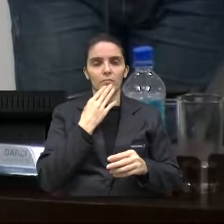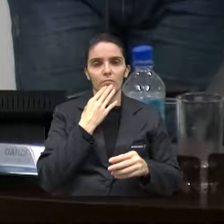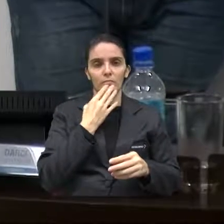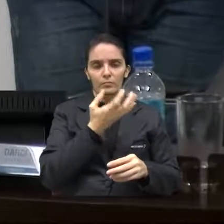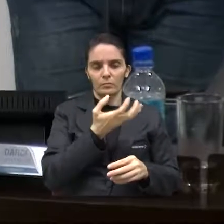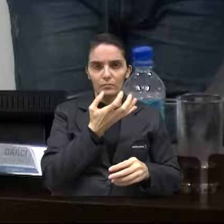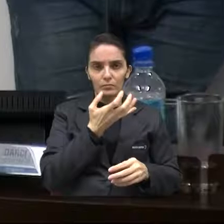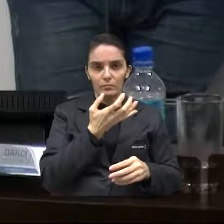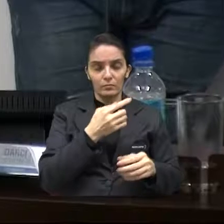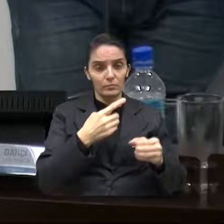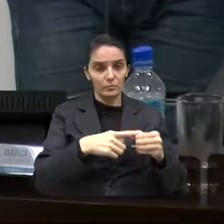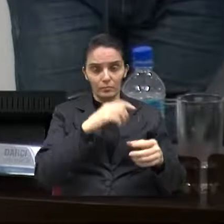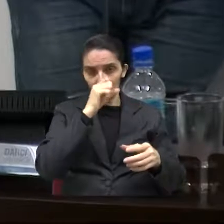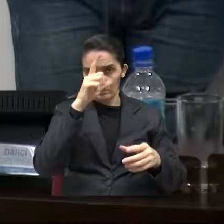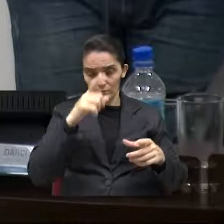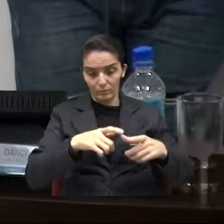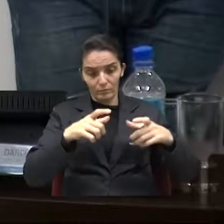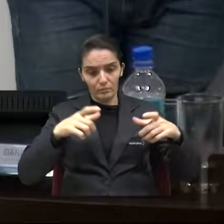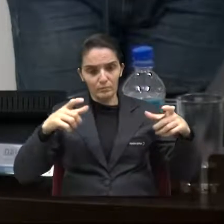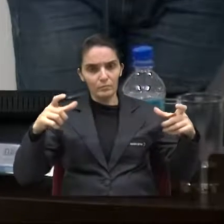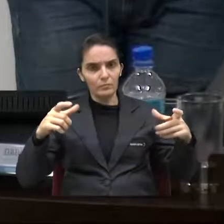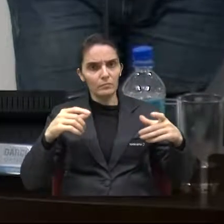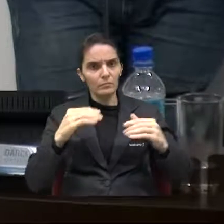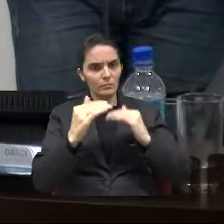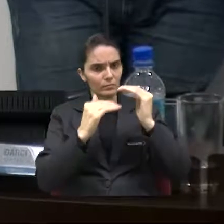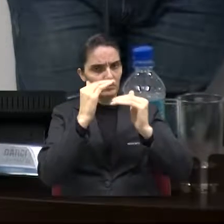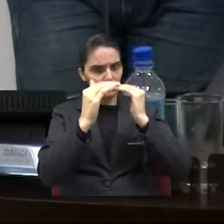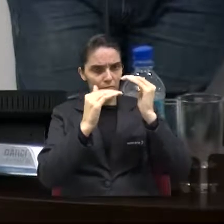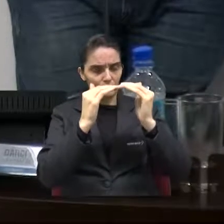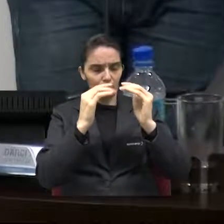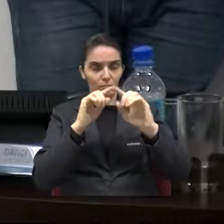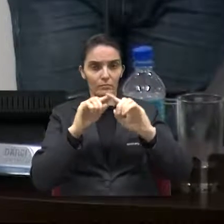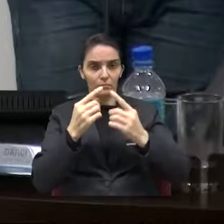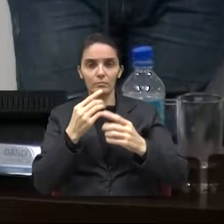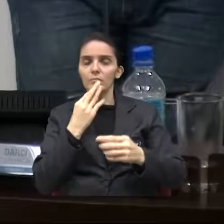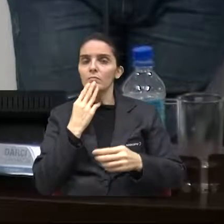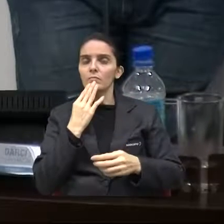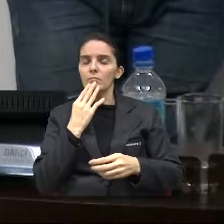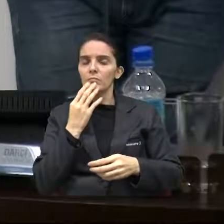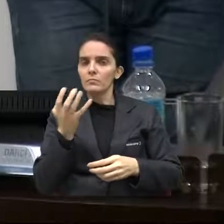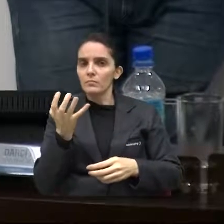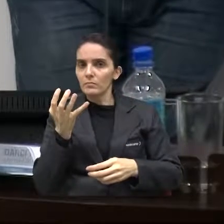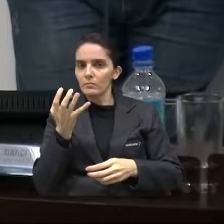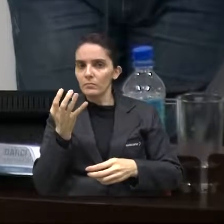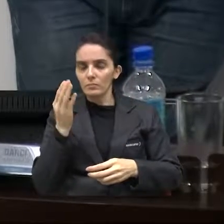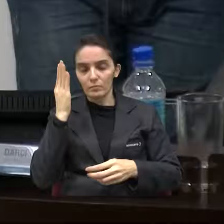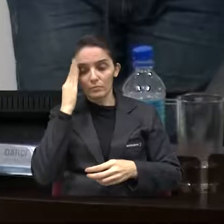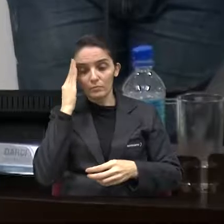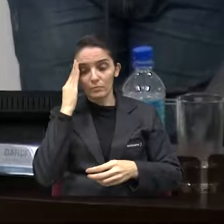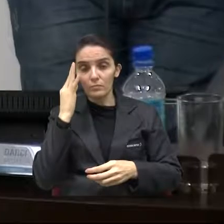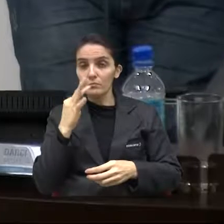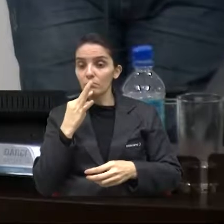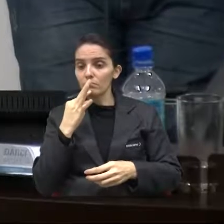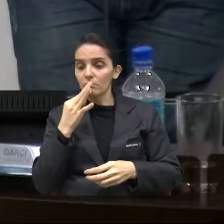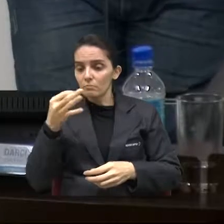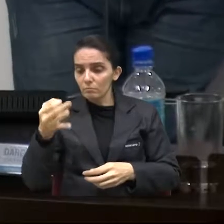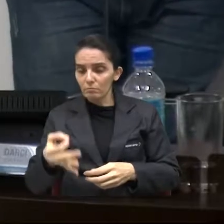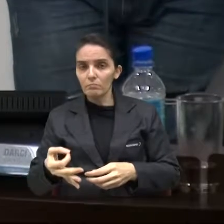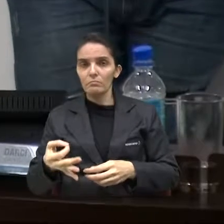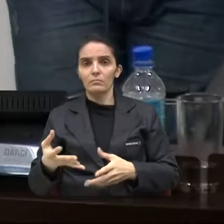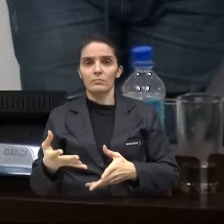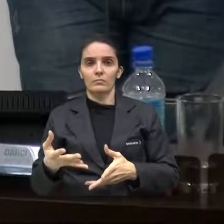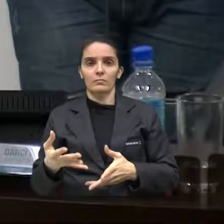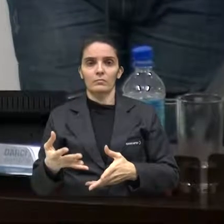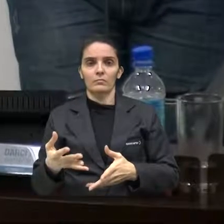município. Segurei o projeto porque acredito que, por não entender do assunto, deveria